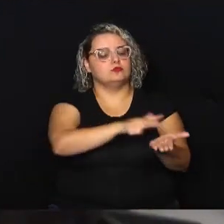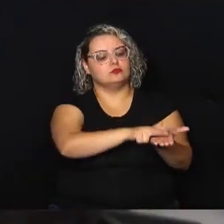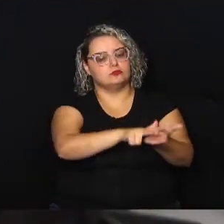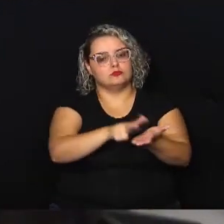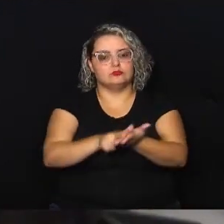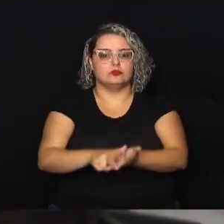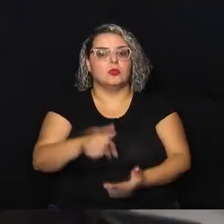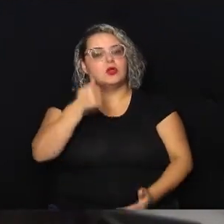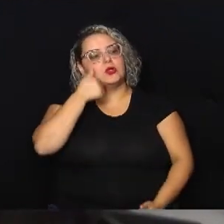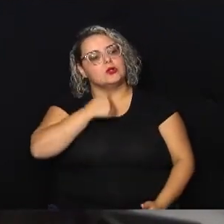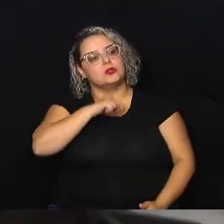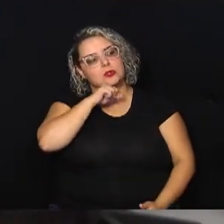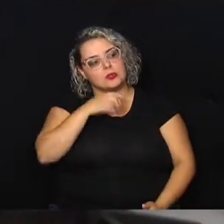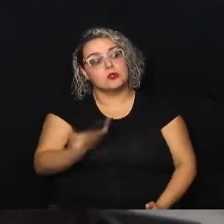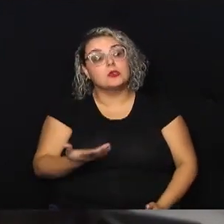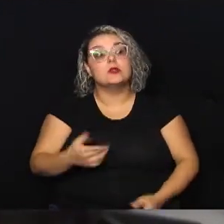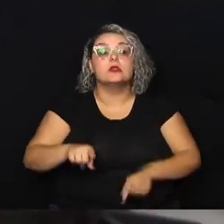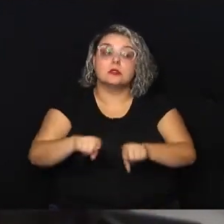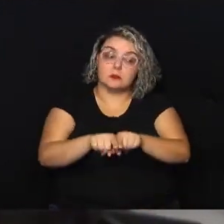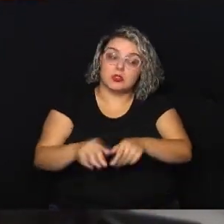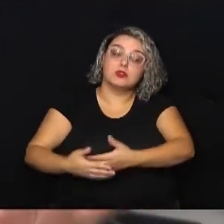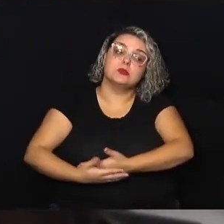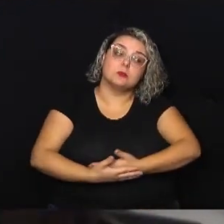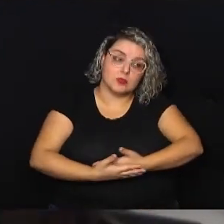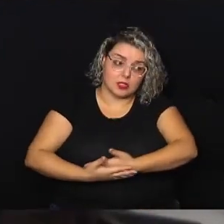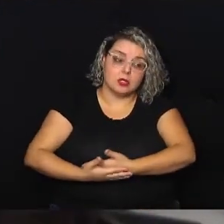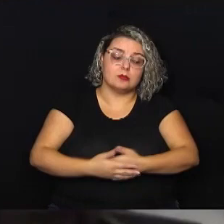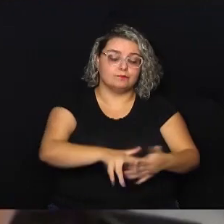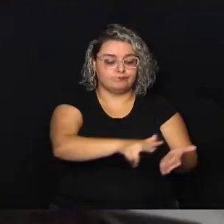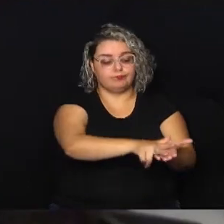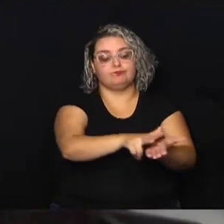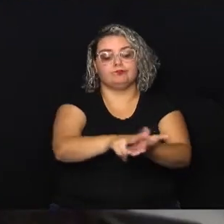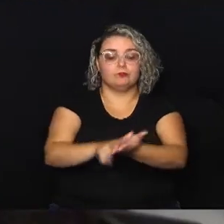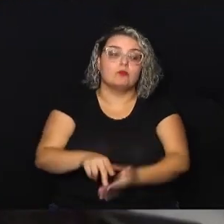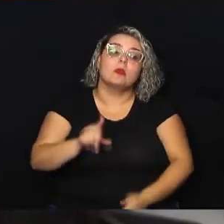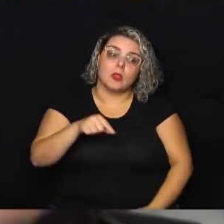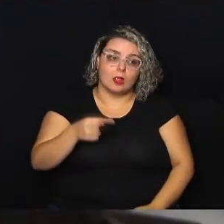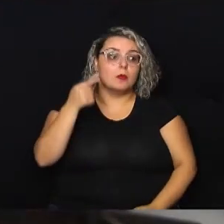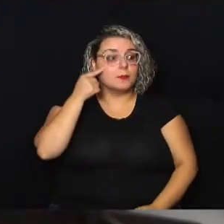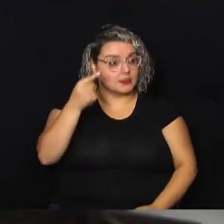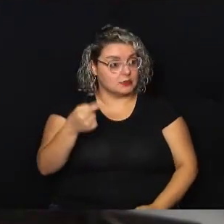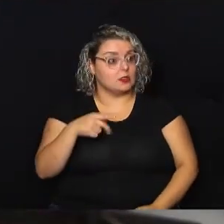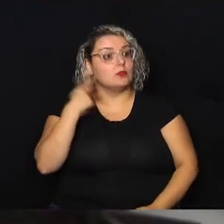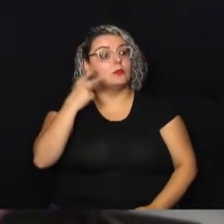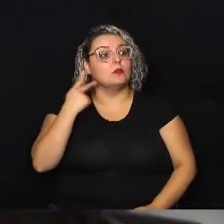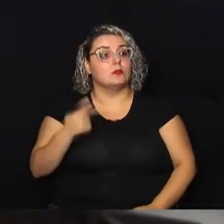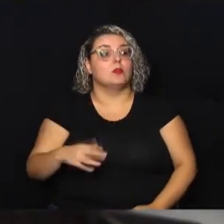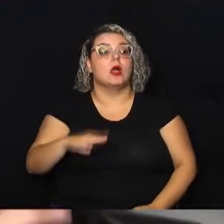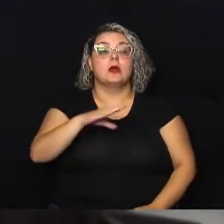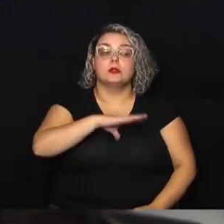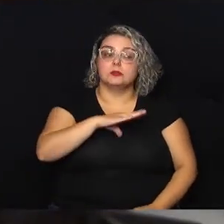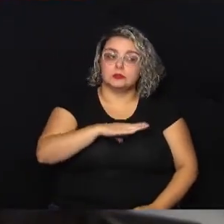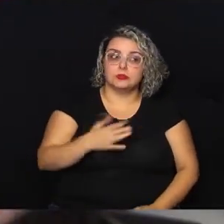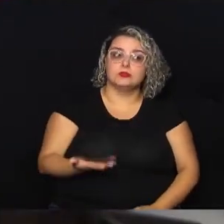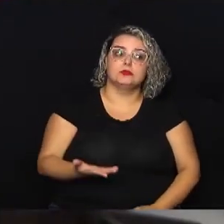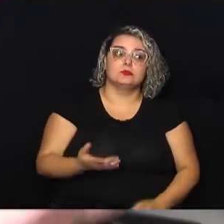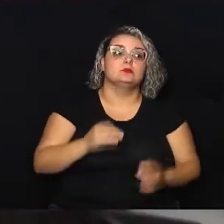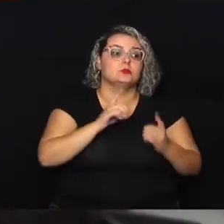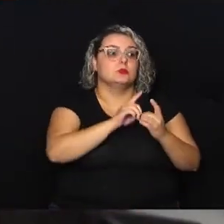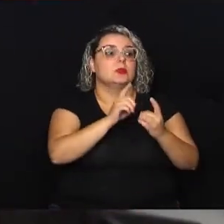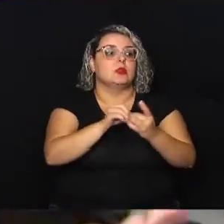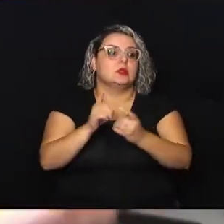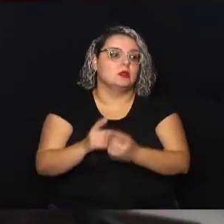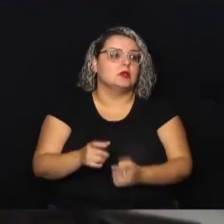de mães e seja de bebês. Então, acho que também é o momento da gente pensar a necessidade de ter uma política municipal para atender tanto